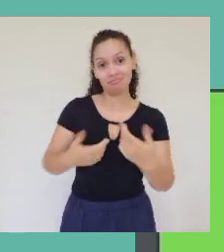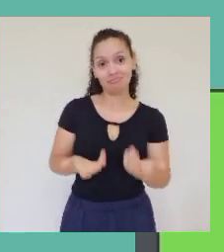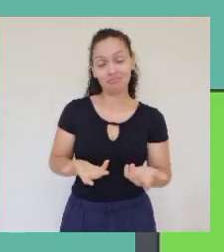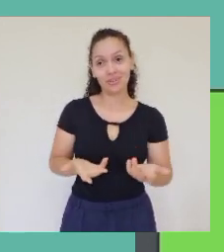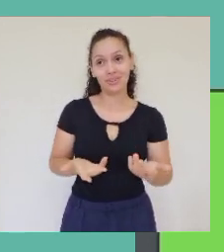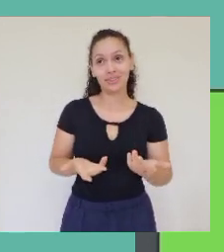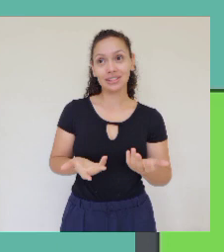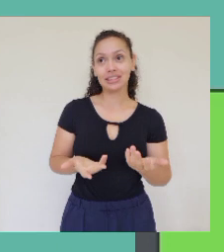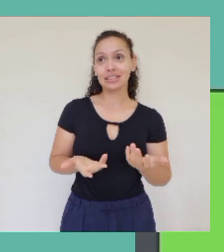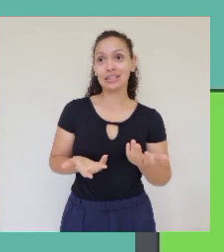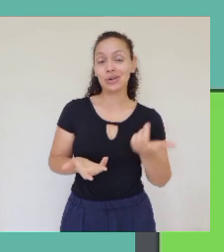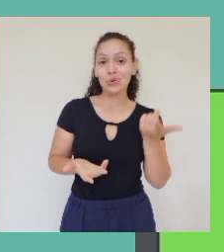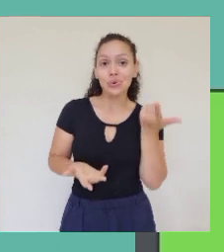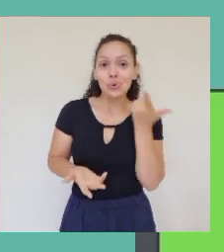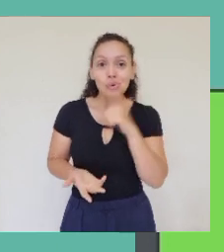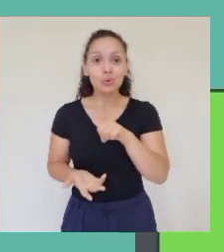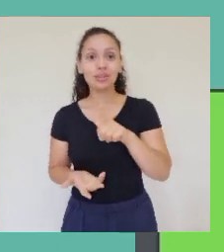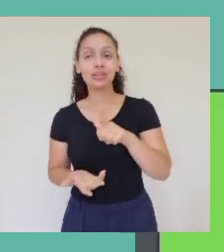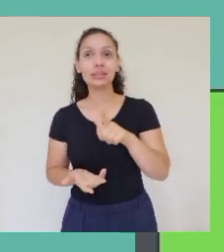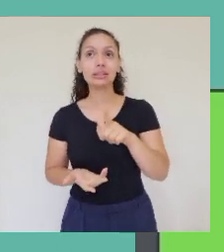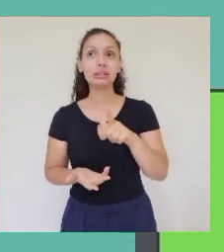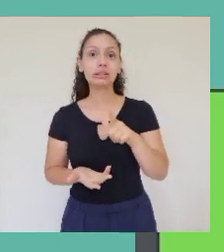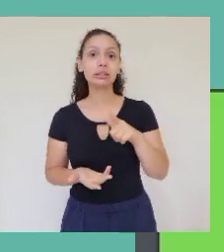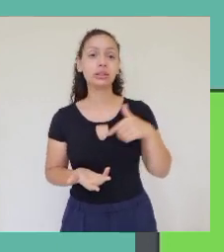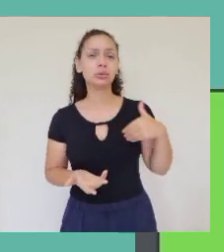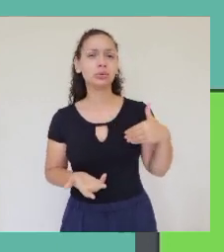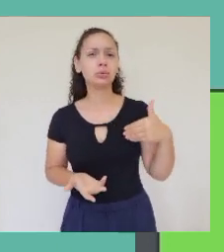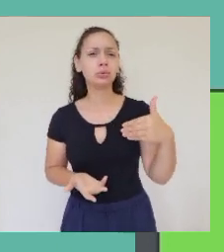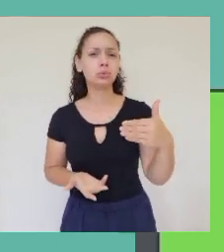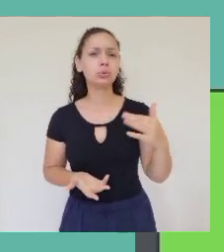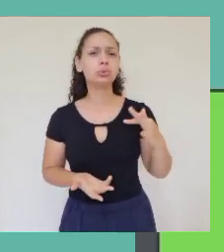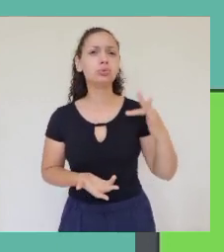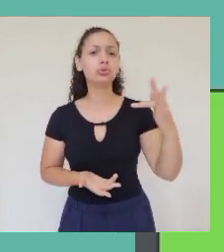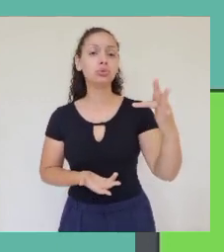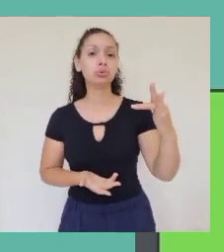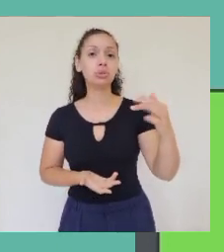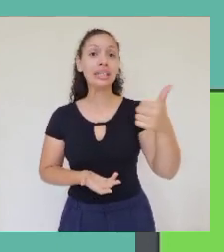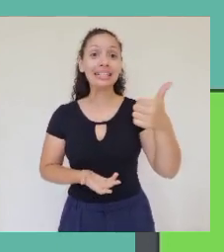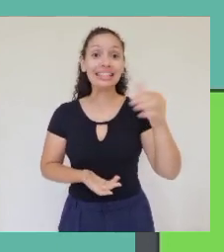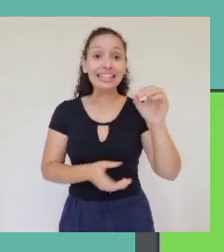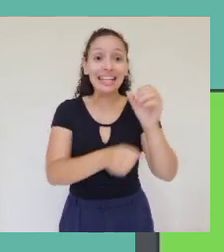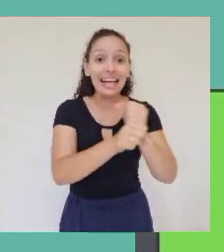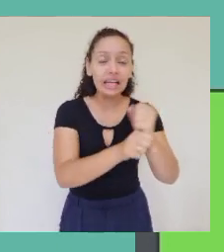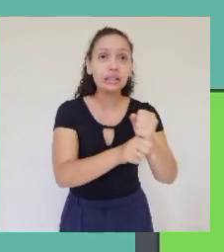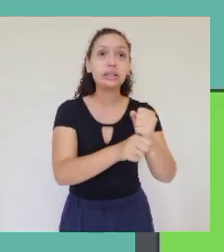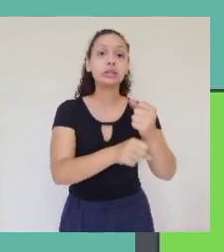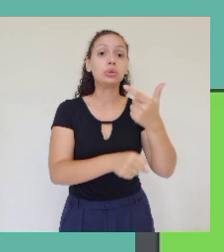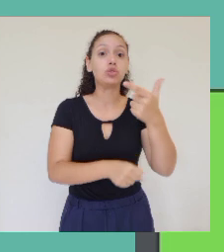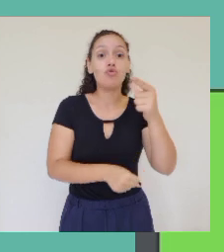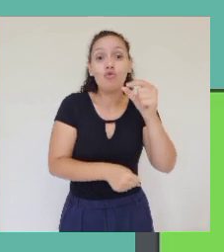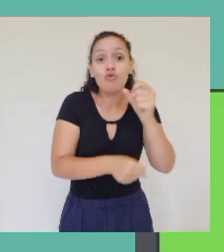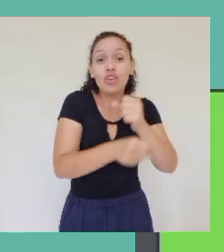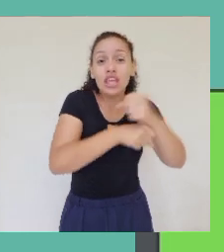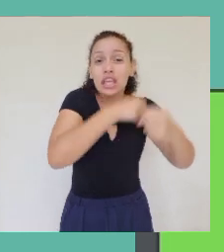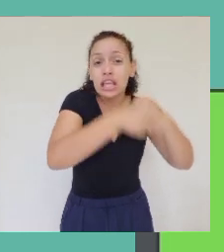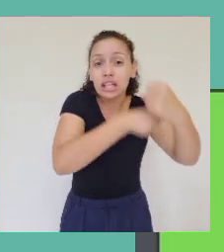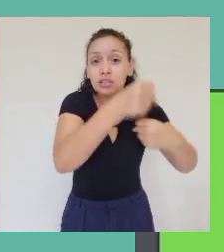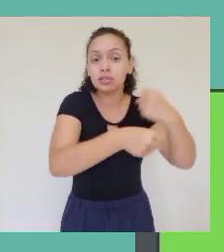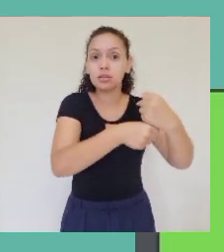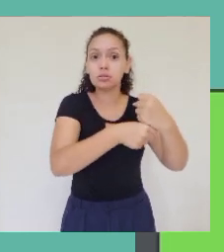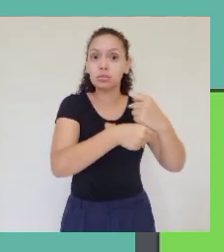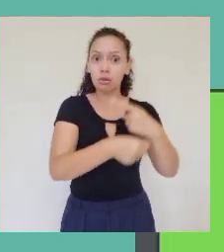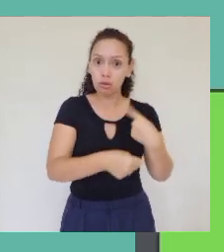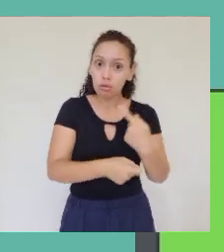que daqui a 10, 20 anos a gente não sofra consequências negativas, e a gente consiga colher bons